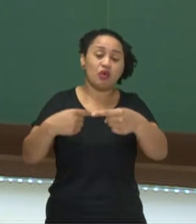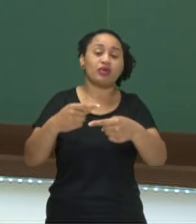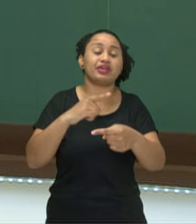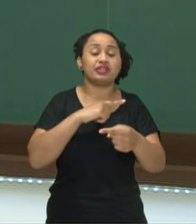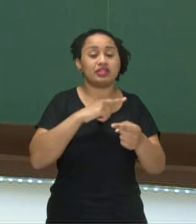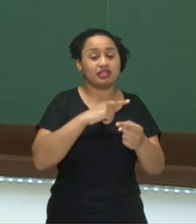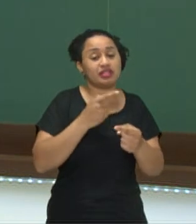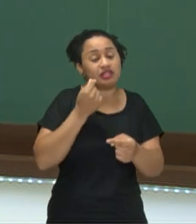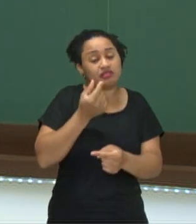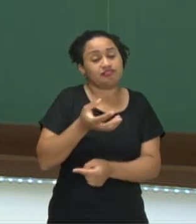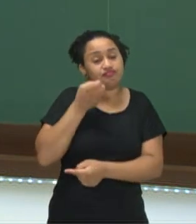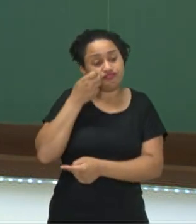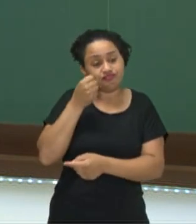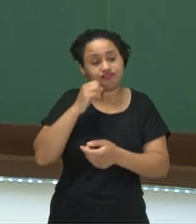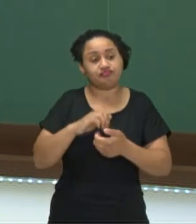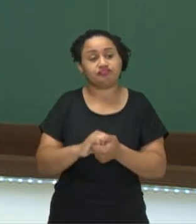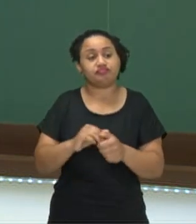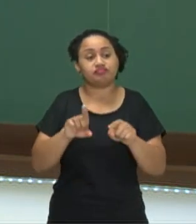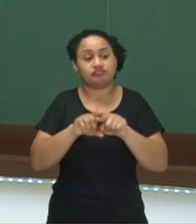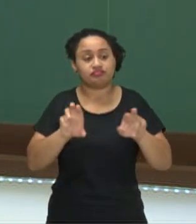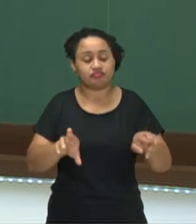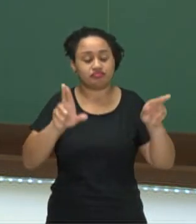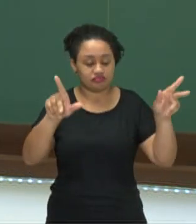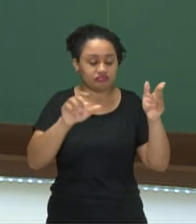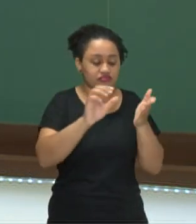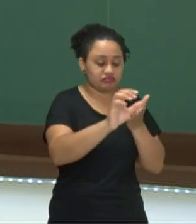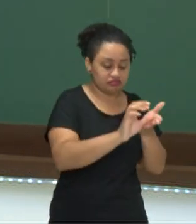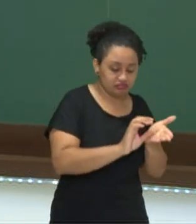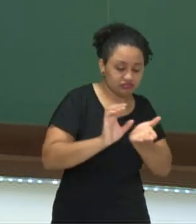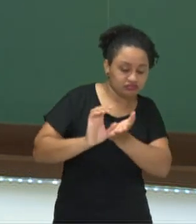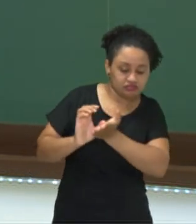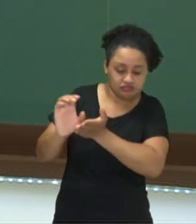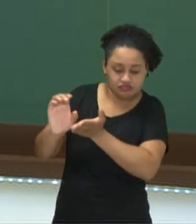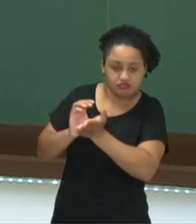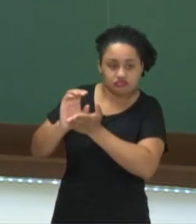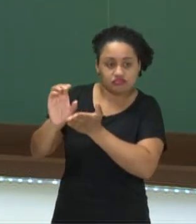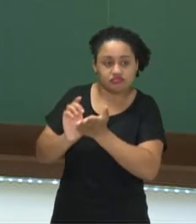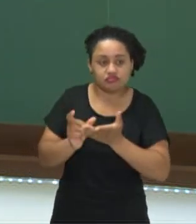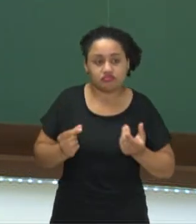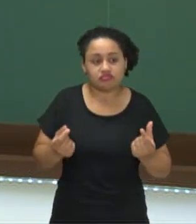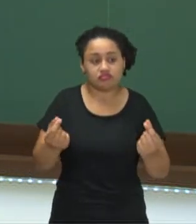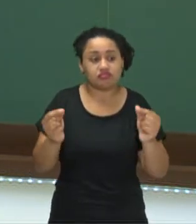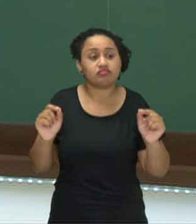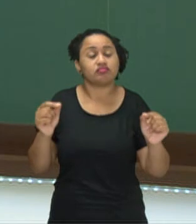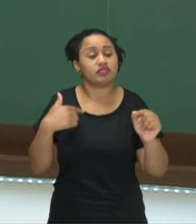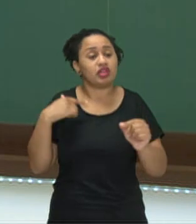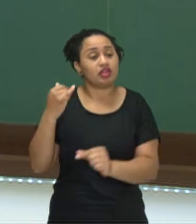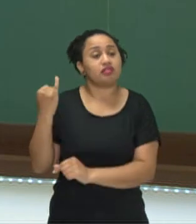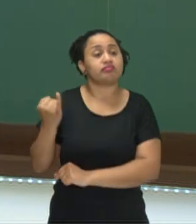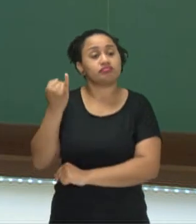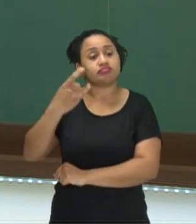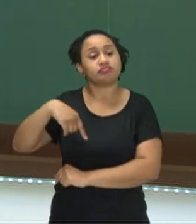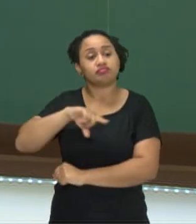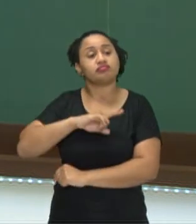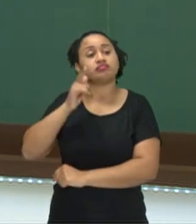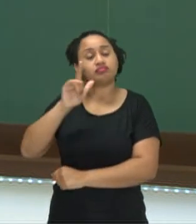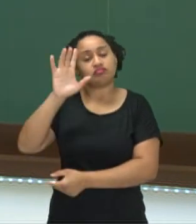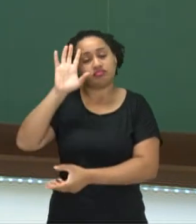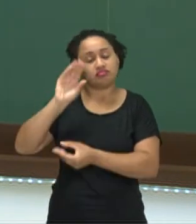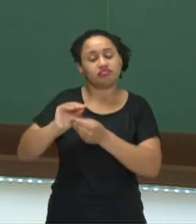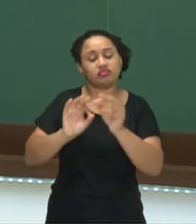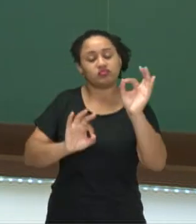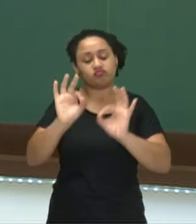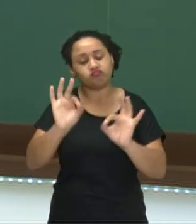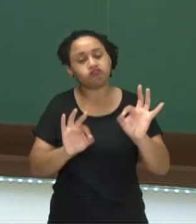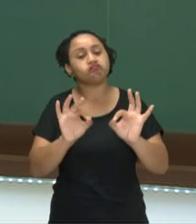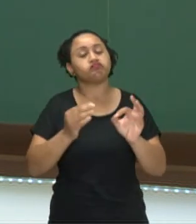depois um lucro. E a gente diferenciou o ativo e o passivo financeiro, que é essencial para a gente conseguir organizar